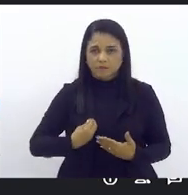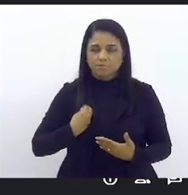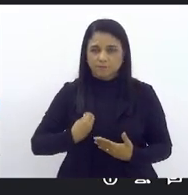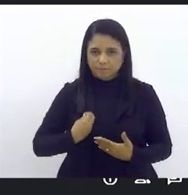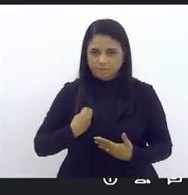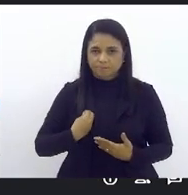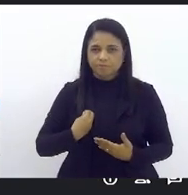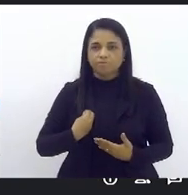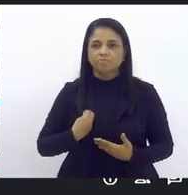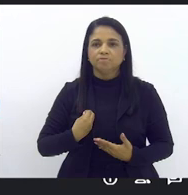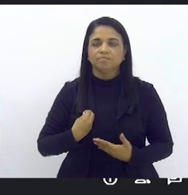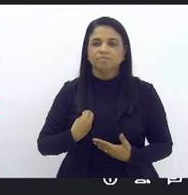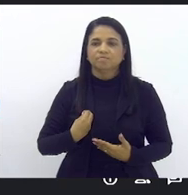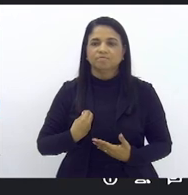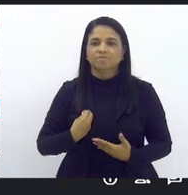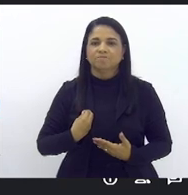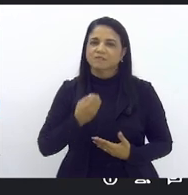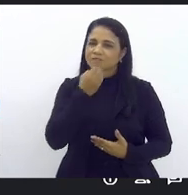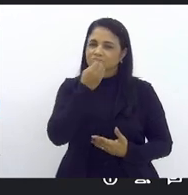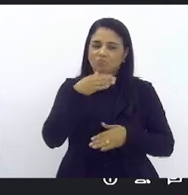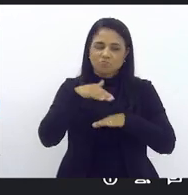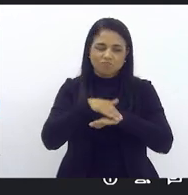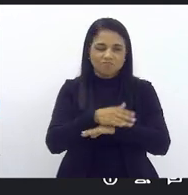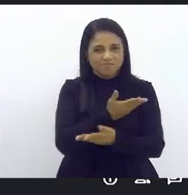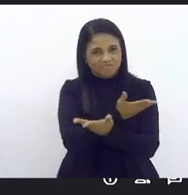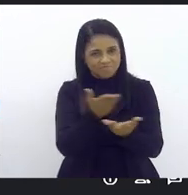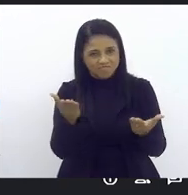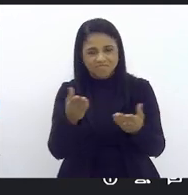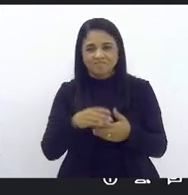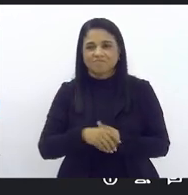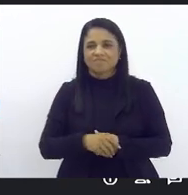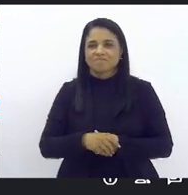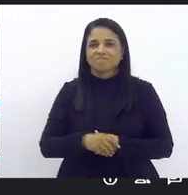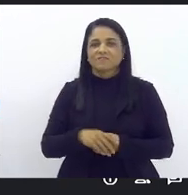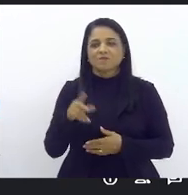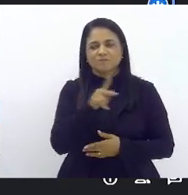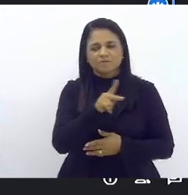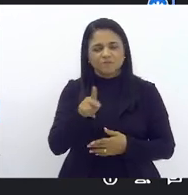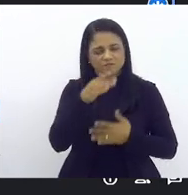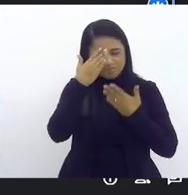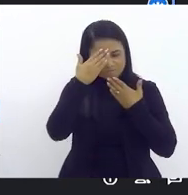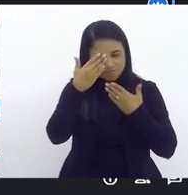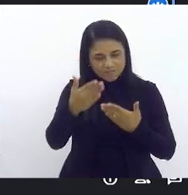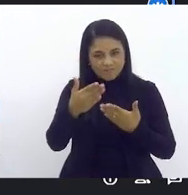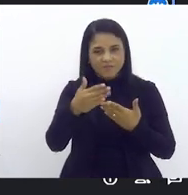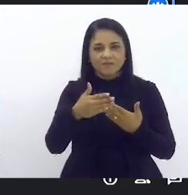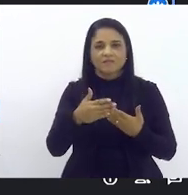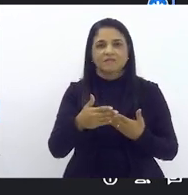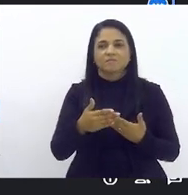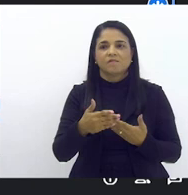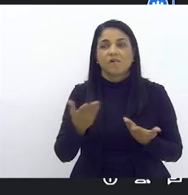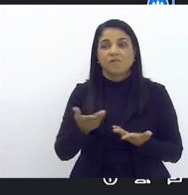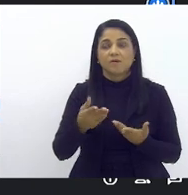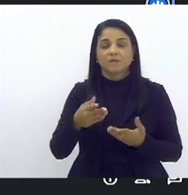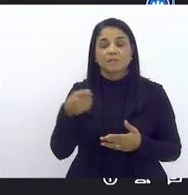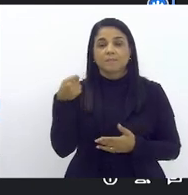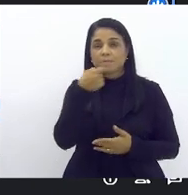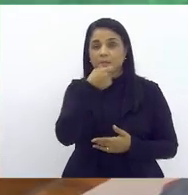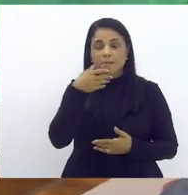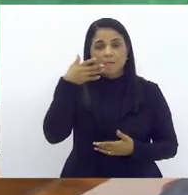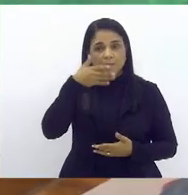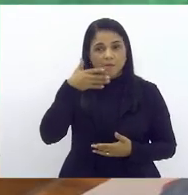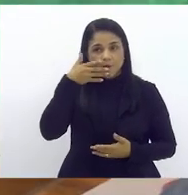participação e desejo uma boa noite a todos. Muito obrigado, professora Maristela. Vou me somar à deputada Luciene Cavalcante para fazer